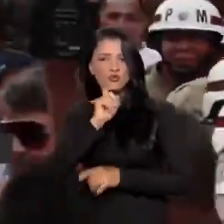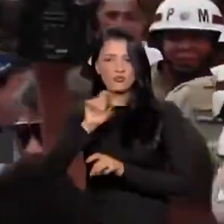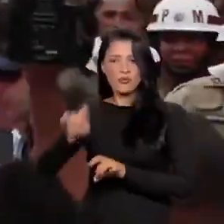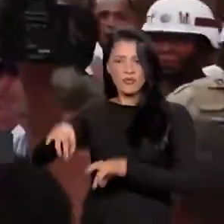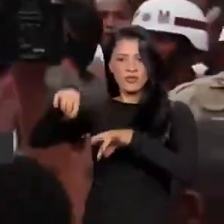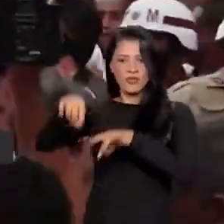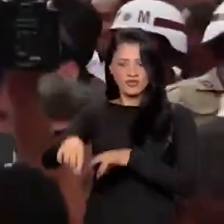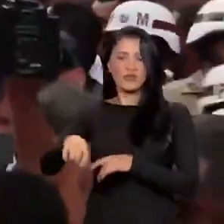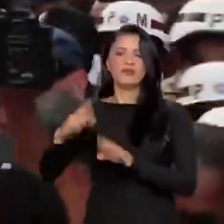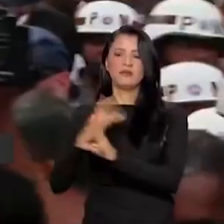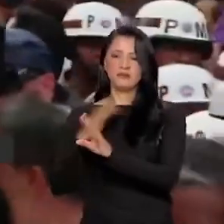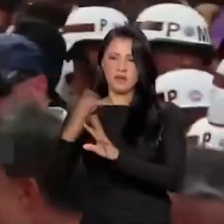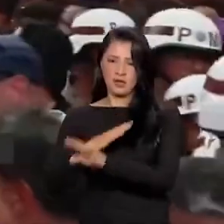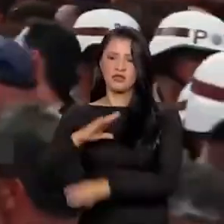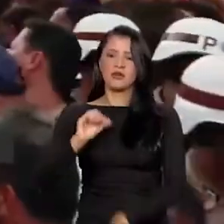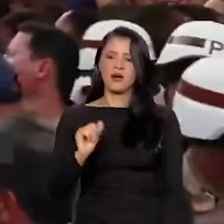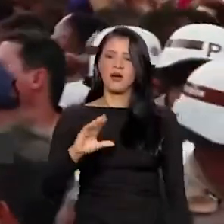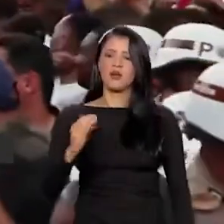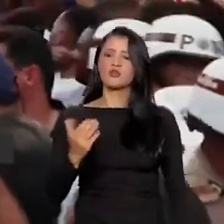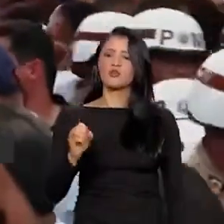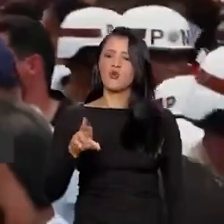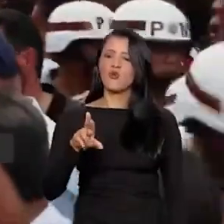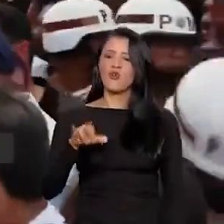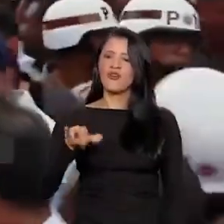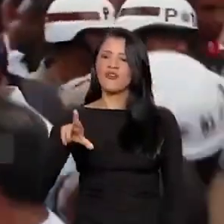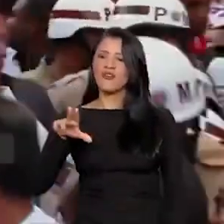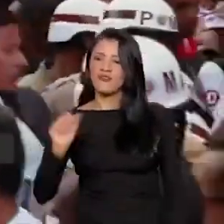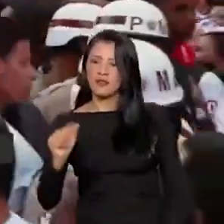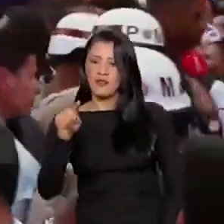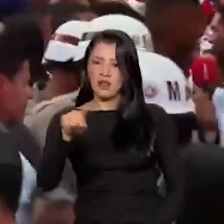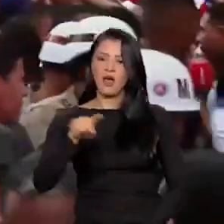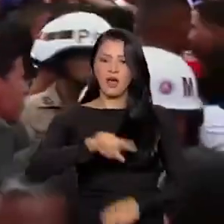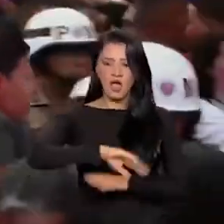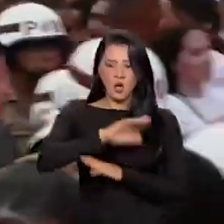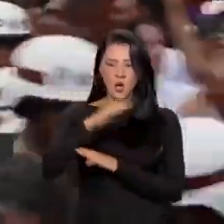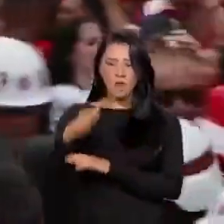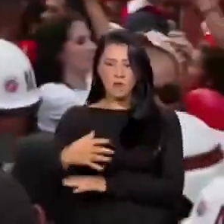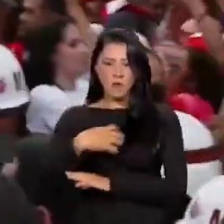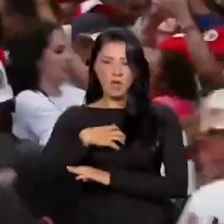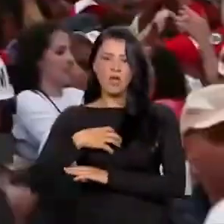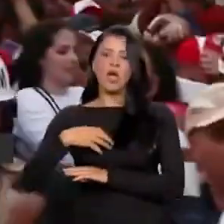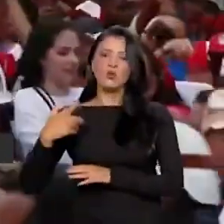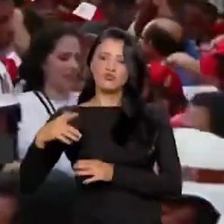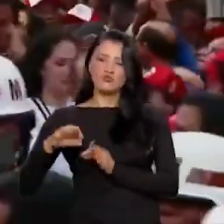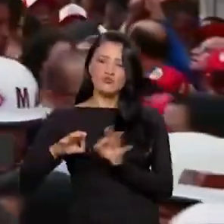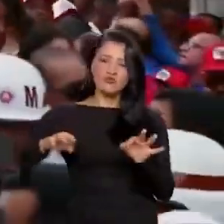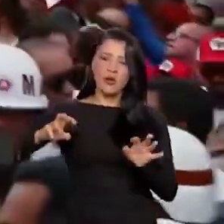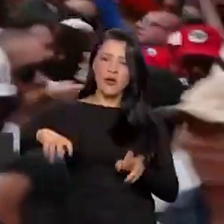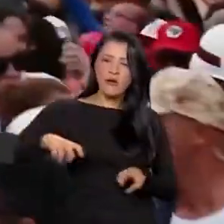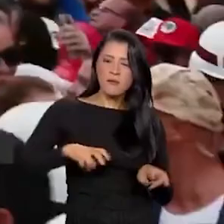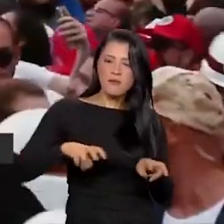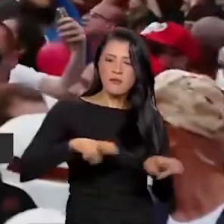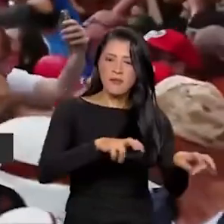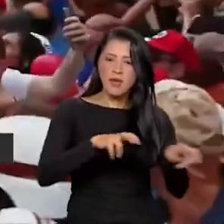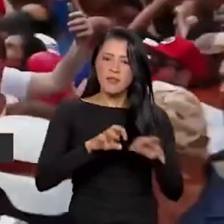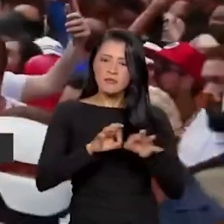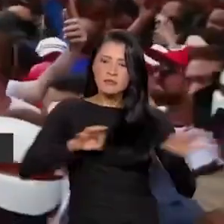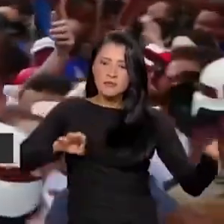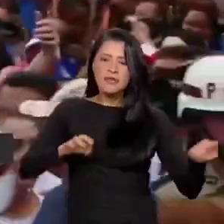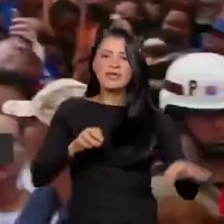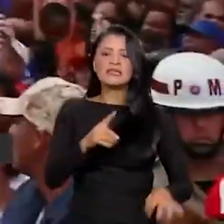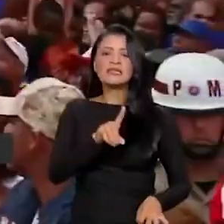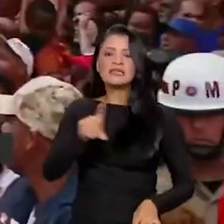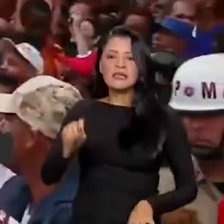no Recôncavo Baiano, passa ali por uma caminhada de 100 quilômetros rumo à